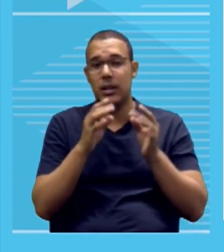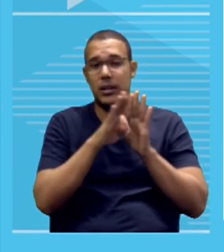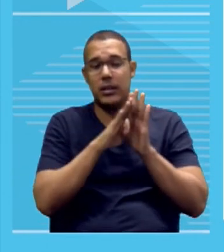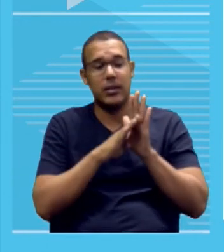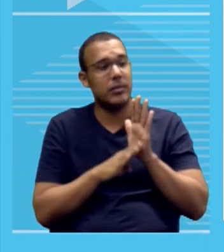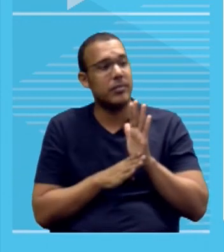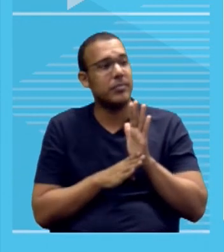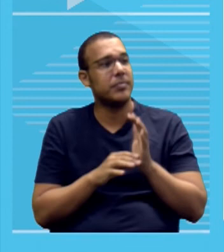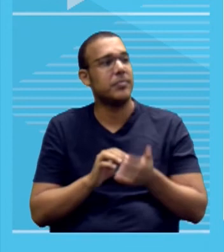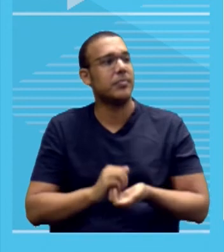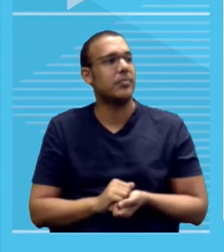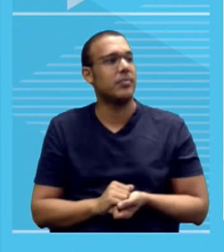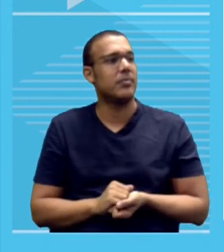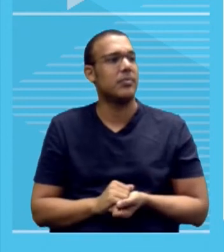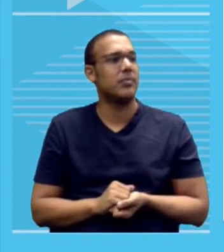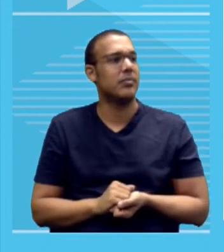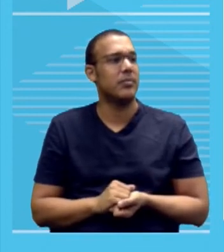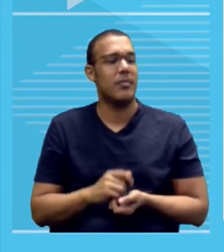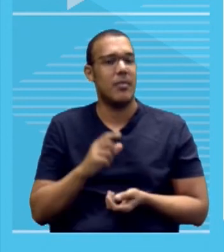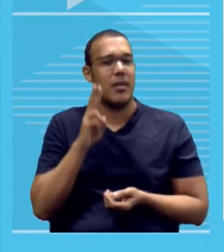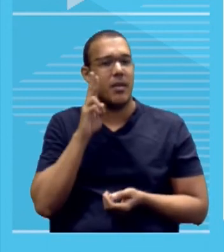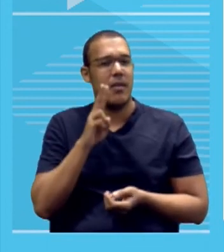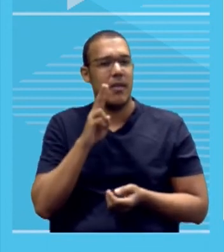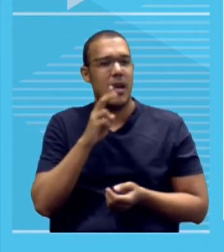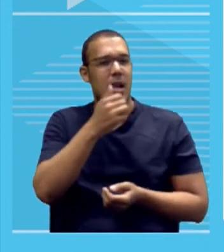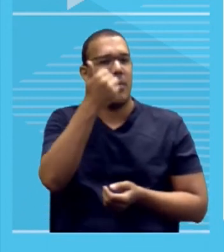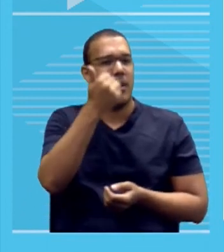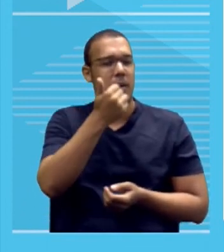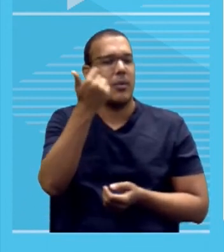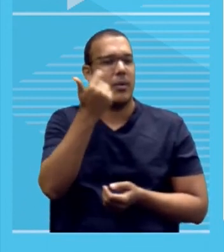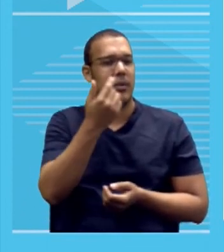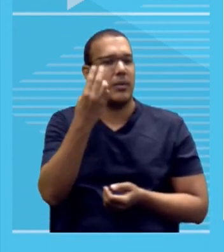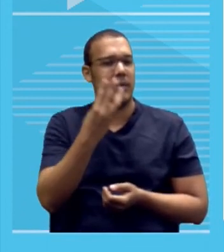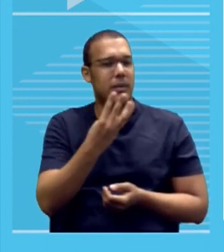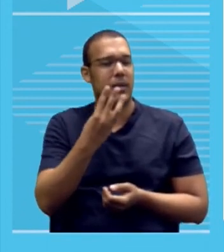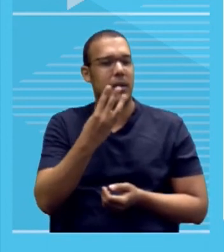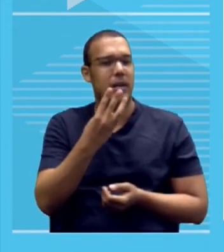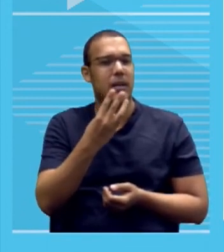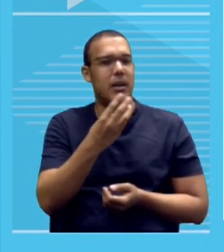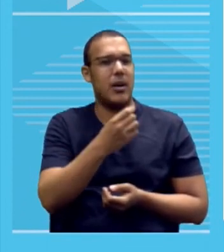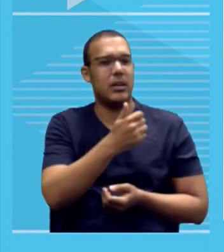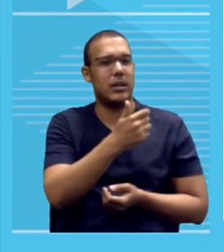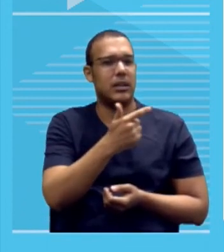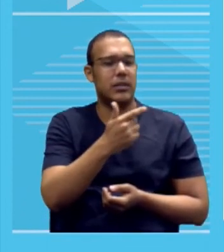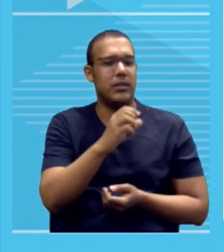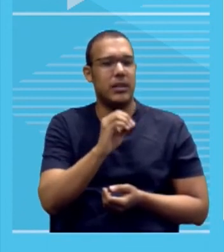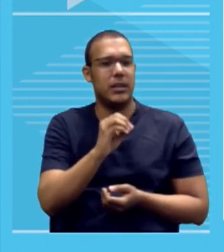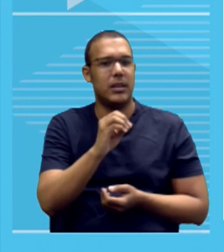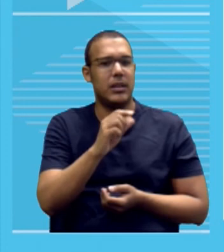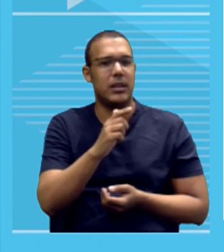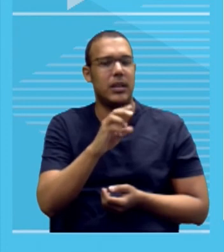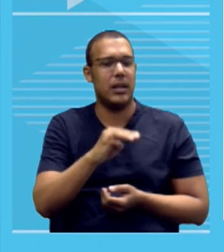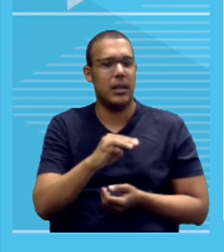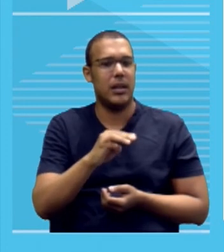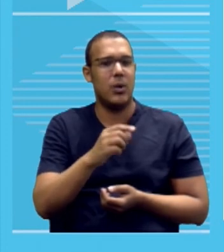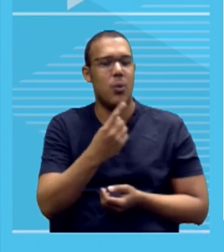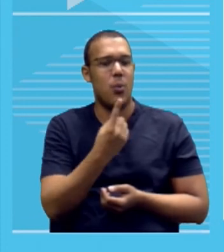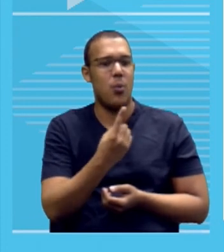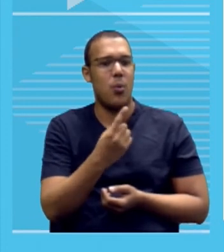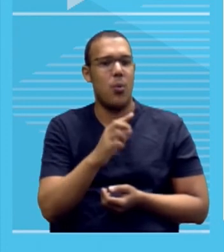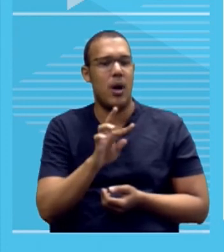que legal os ingredientes Eu tenho numerações um dois 120 gramas uma lata